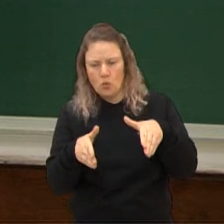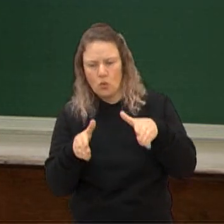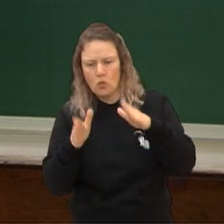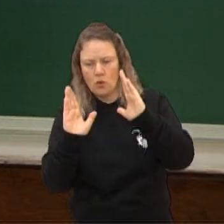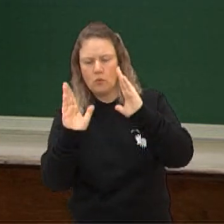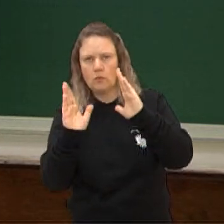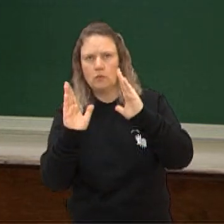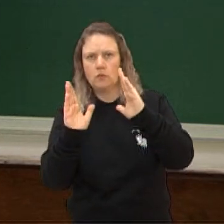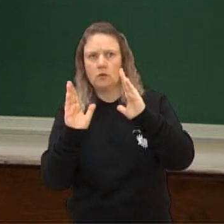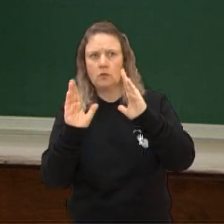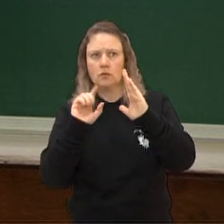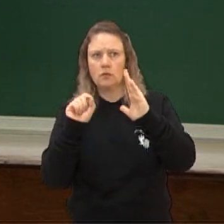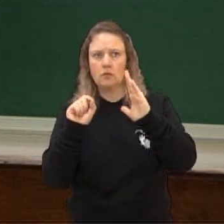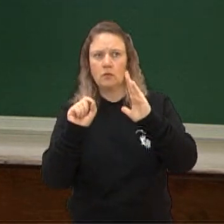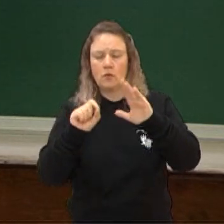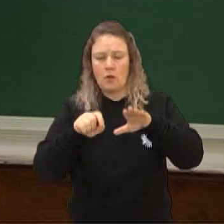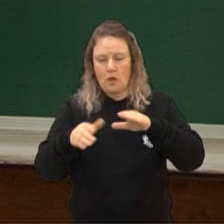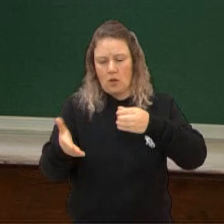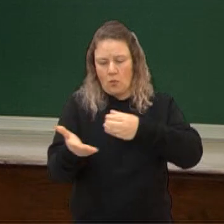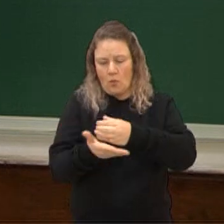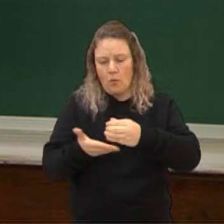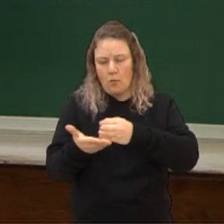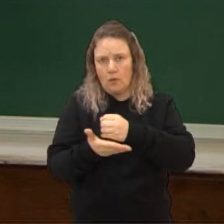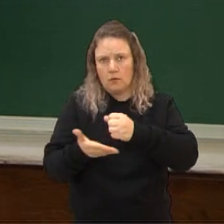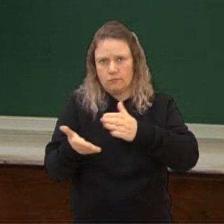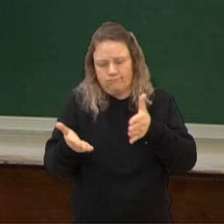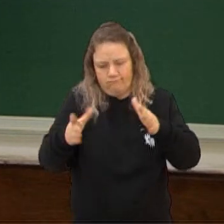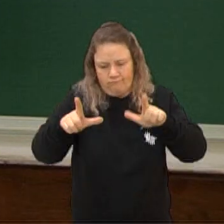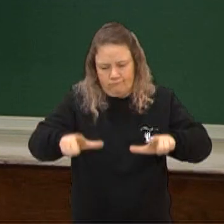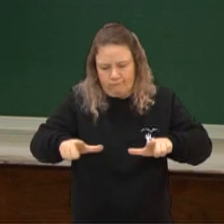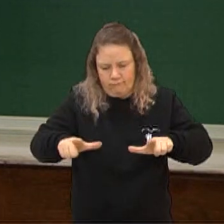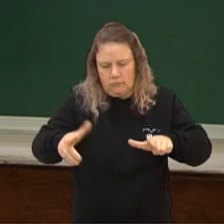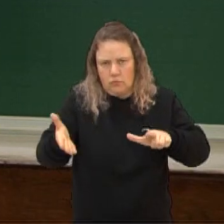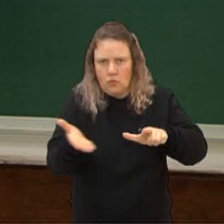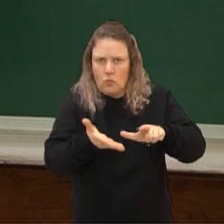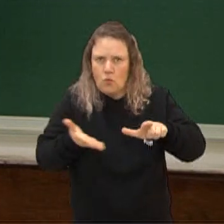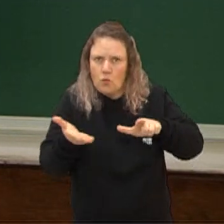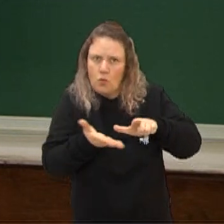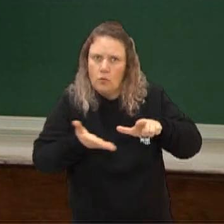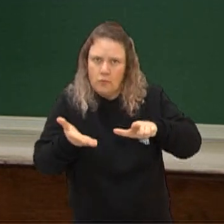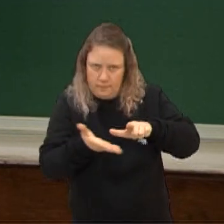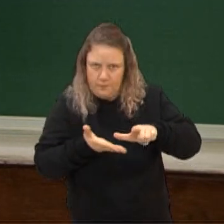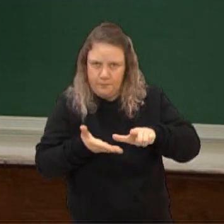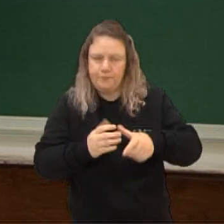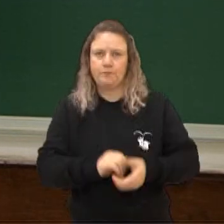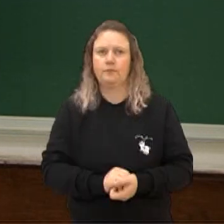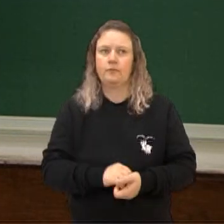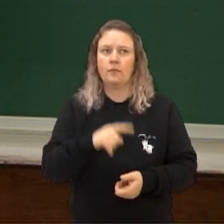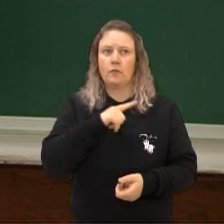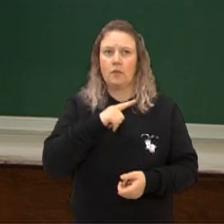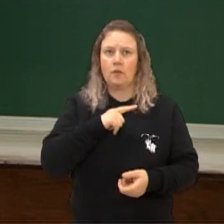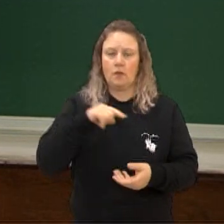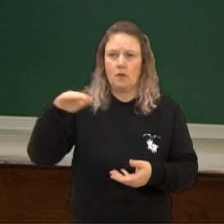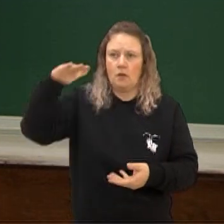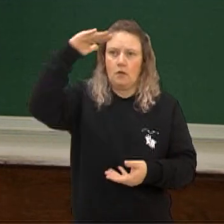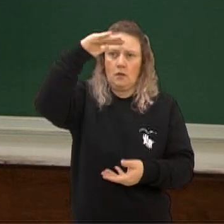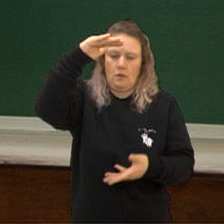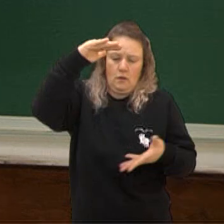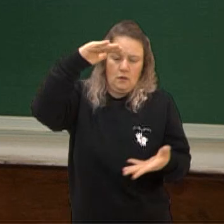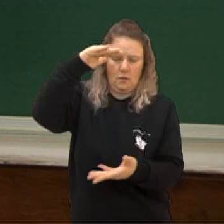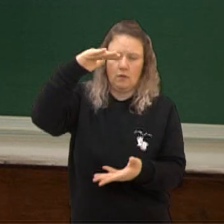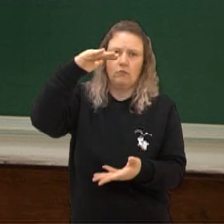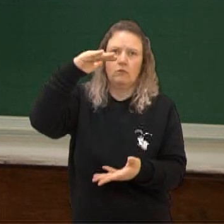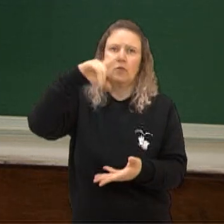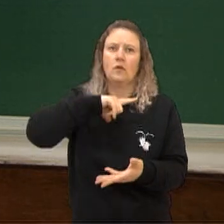verdade perpendicular ao plano da base. Então, é como se você tivesse 2 planos aqui, plano superior, plano inferior.